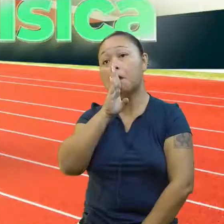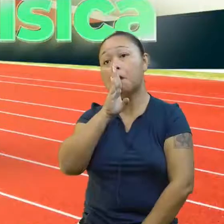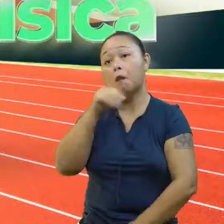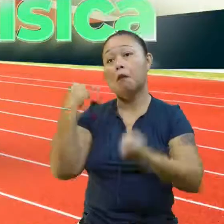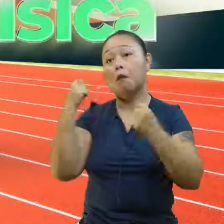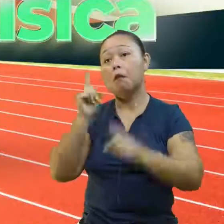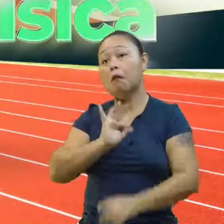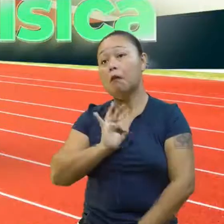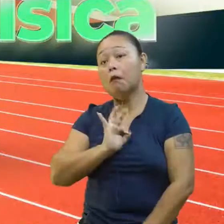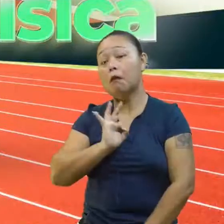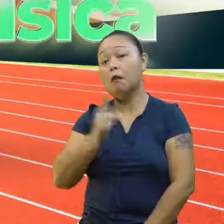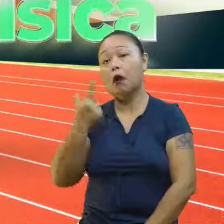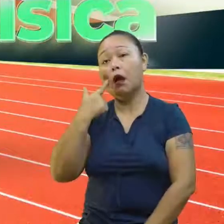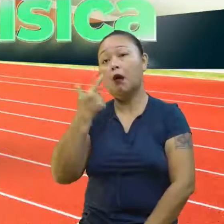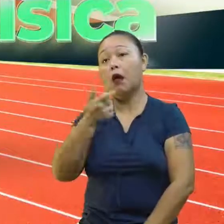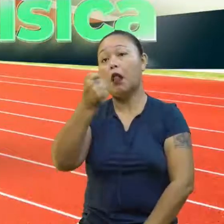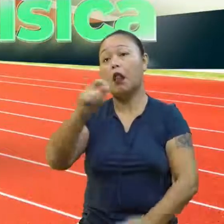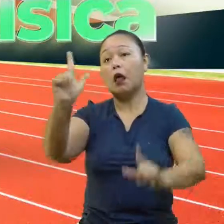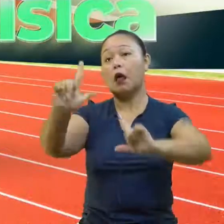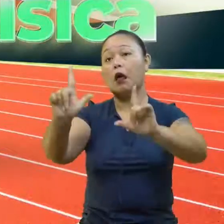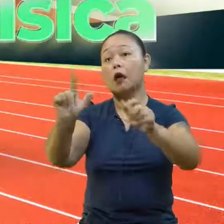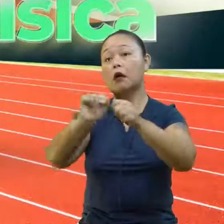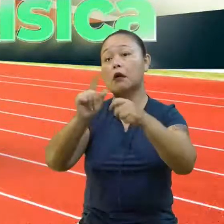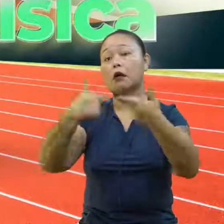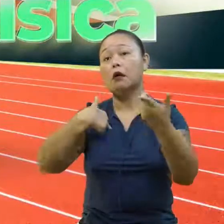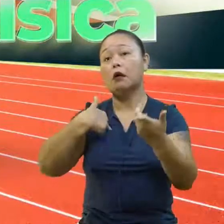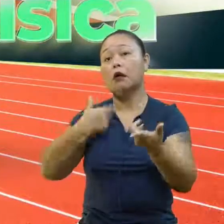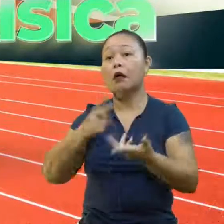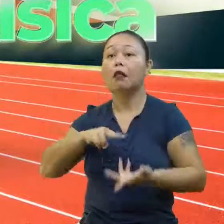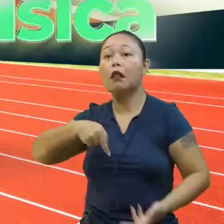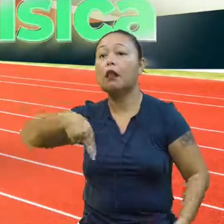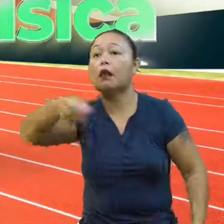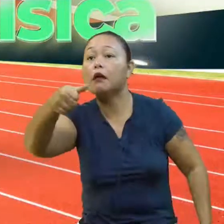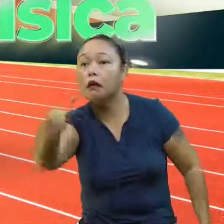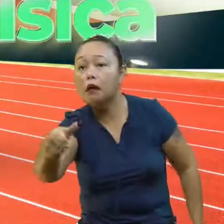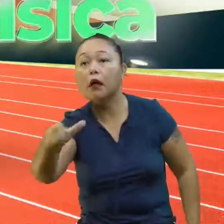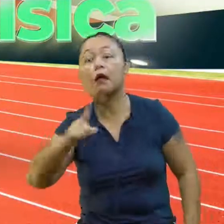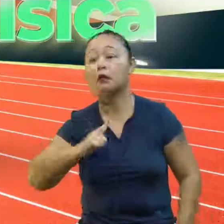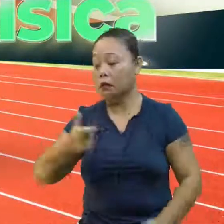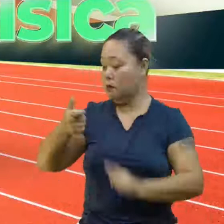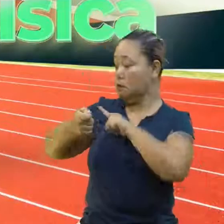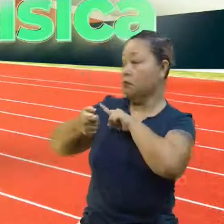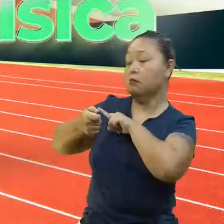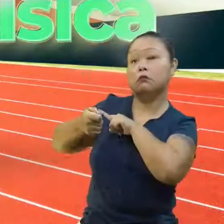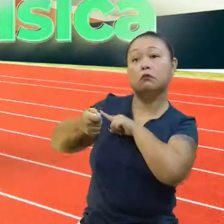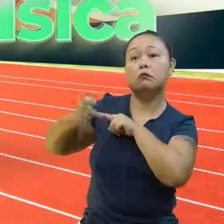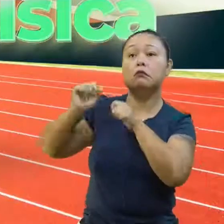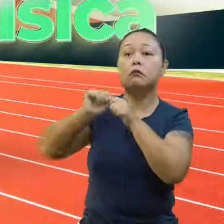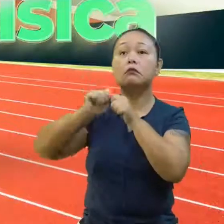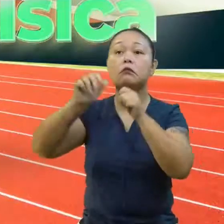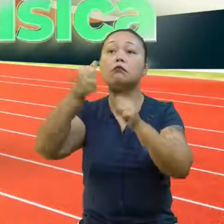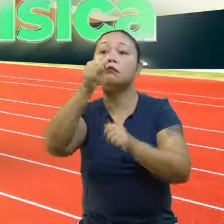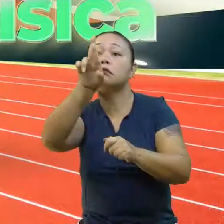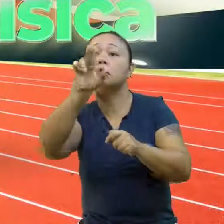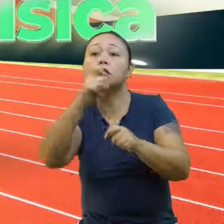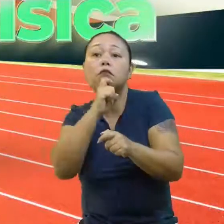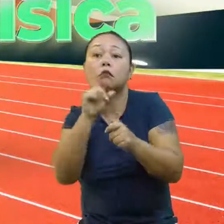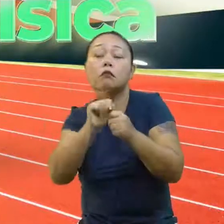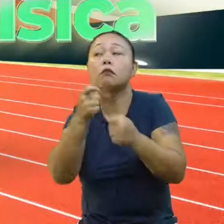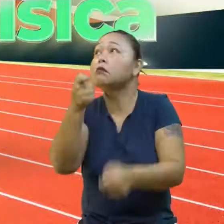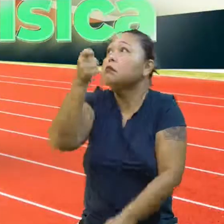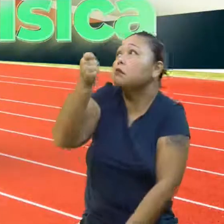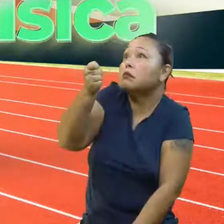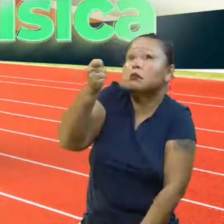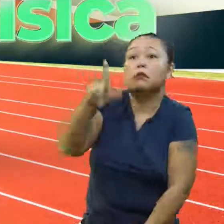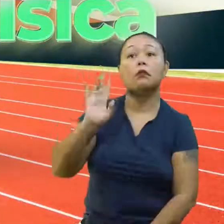vai ligar a TV, você não precisa mais levantar para ligar a TV, tem um controle remoto, o ar-condicionado tem controle remoto.